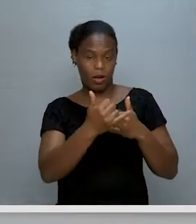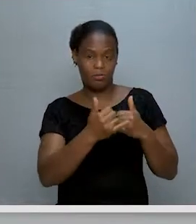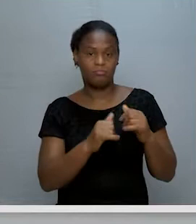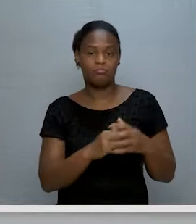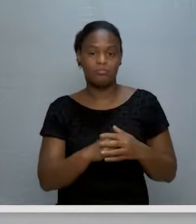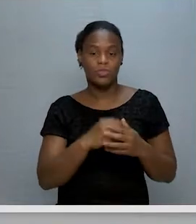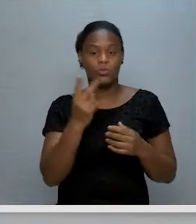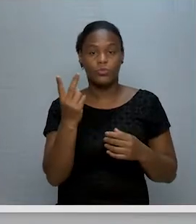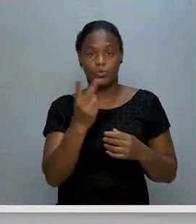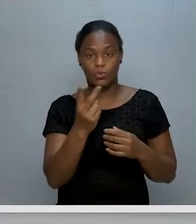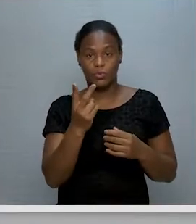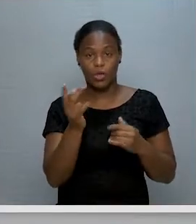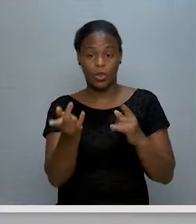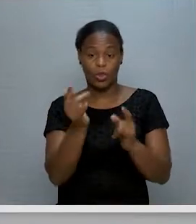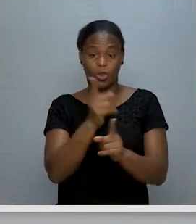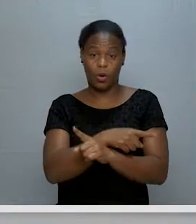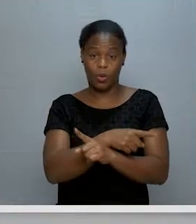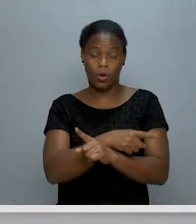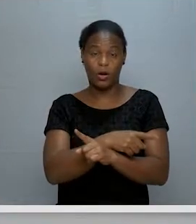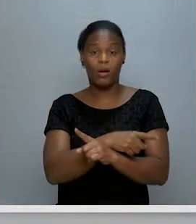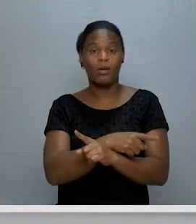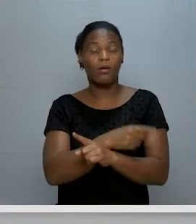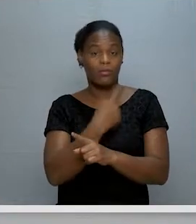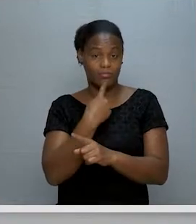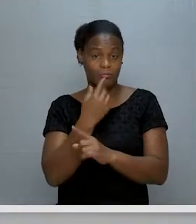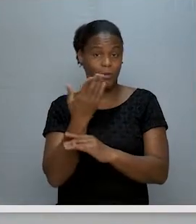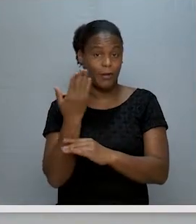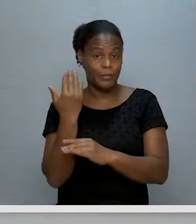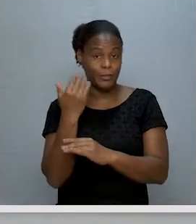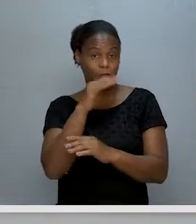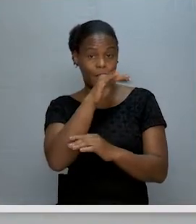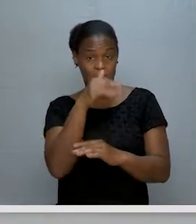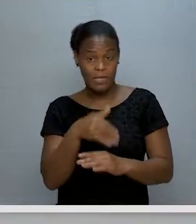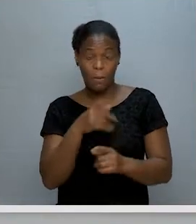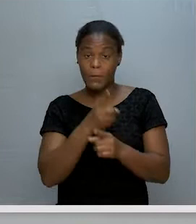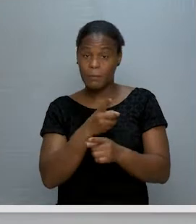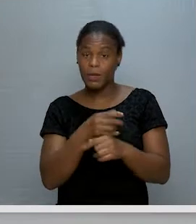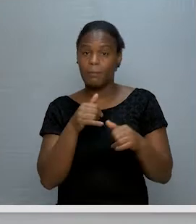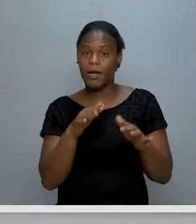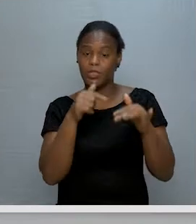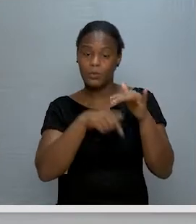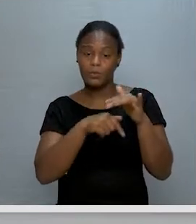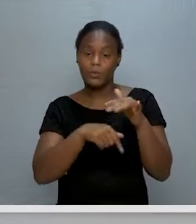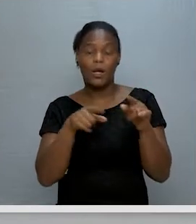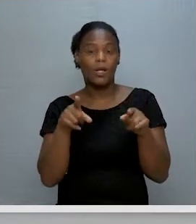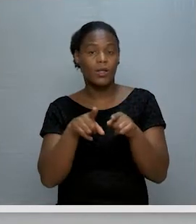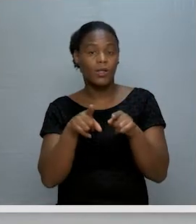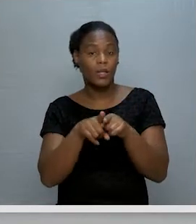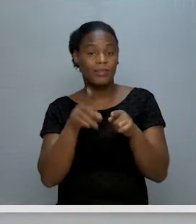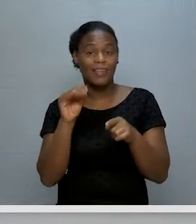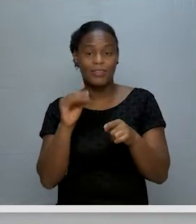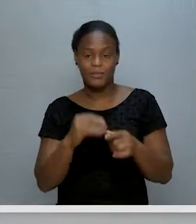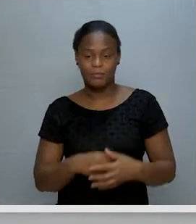substituir essas duas frações por outras duas frações equivalentes, mas com